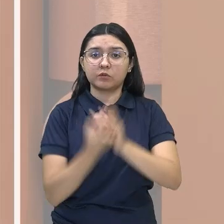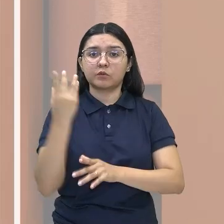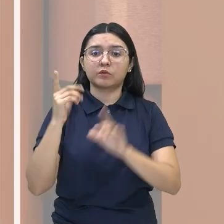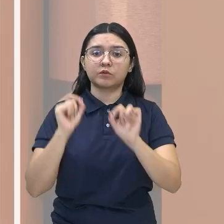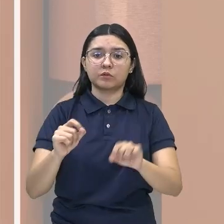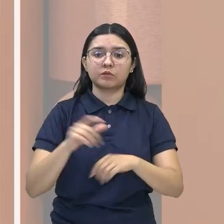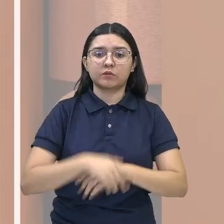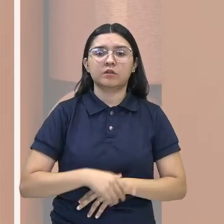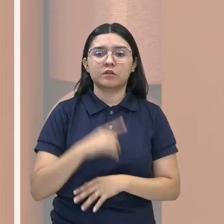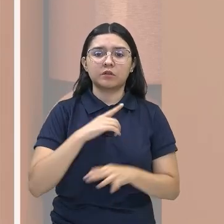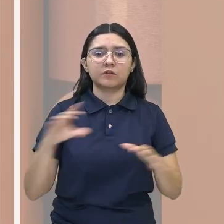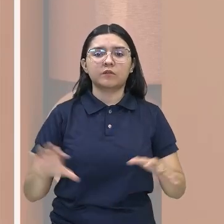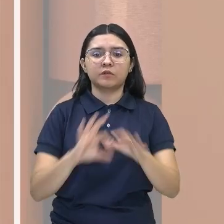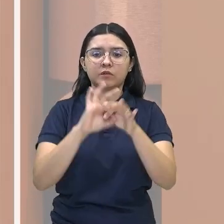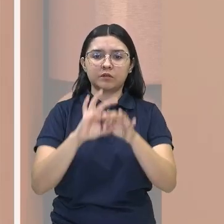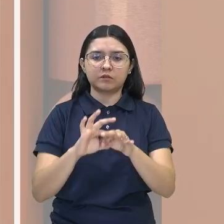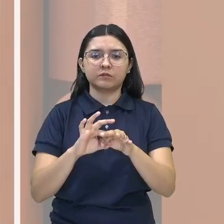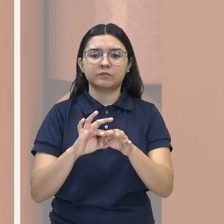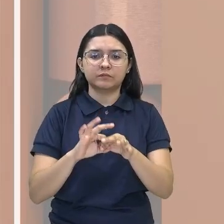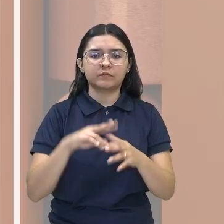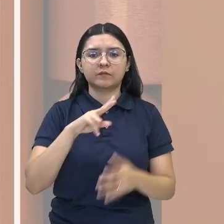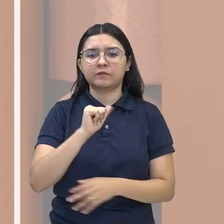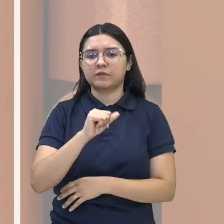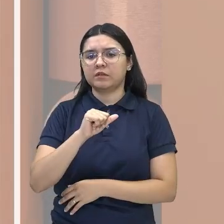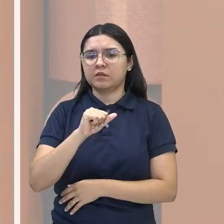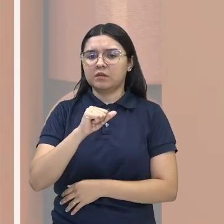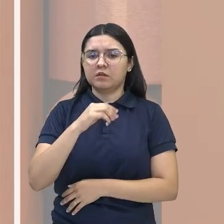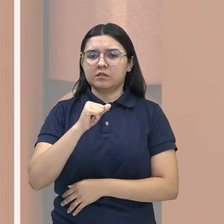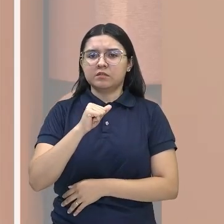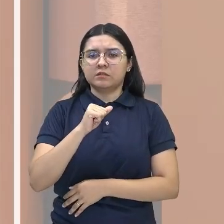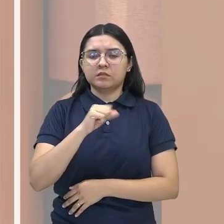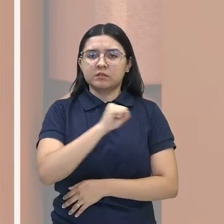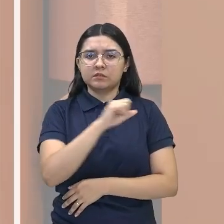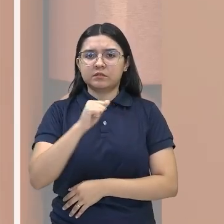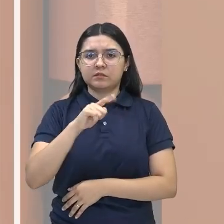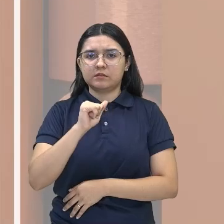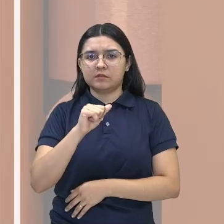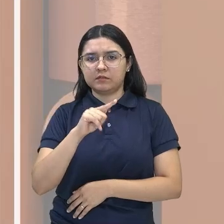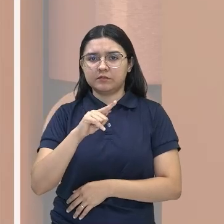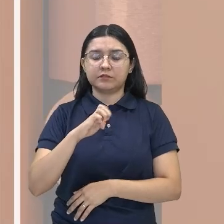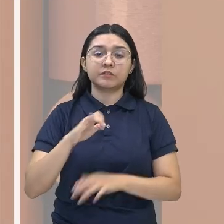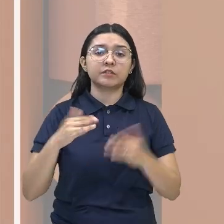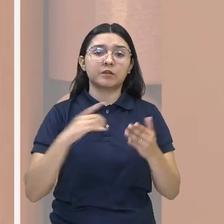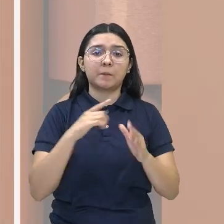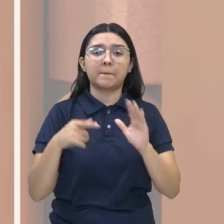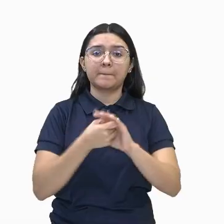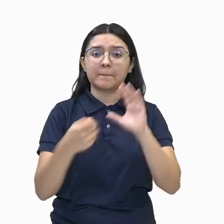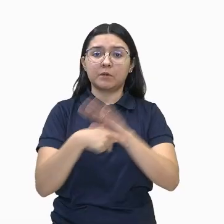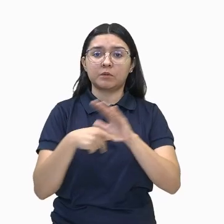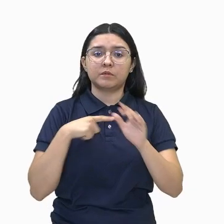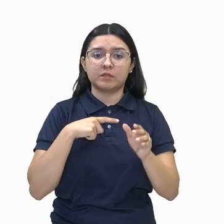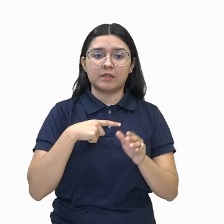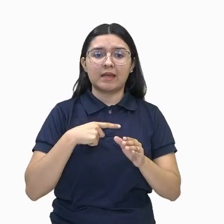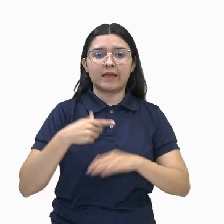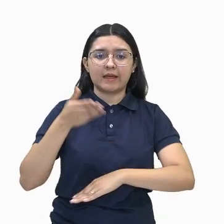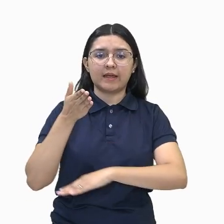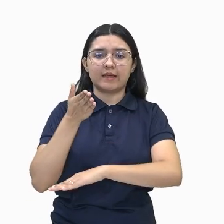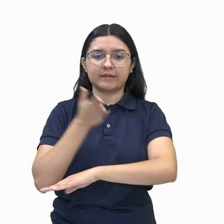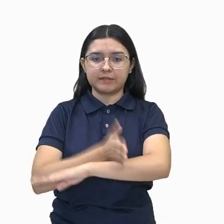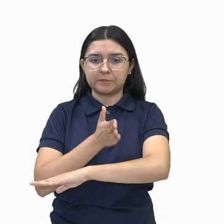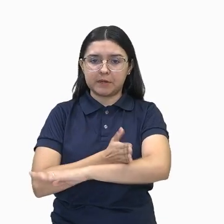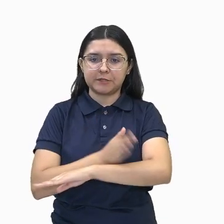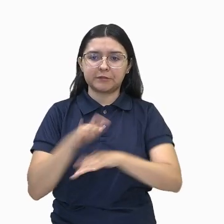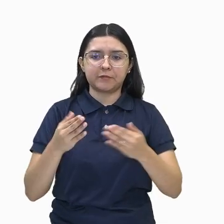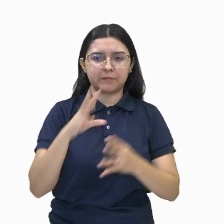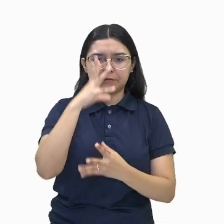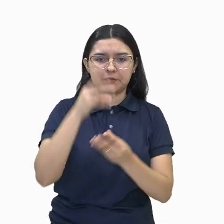chamados vínculos de vassalagem, característico ali da Idade Média. Vamos ao texto e vamos compreender um pouco mais esse